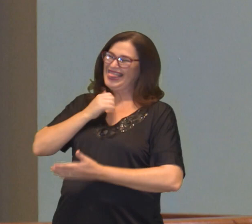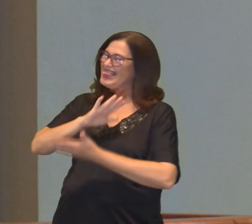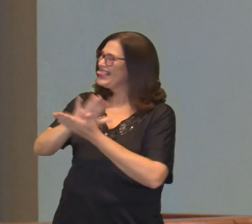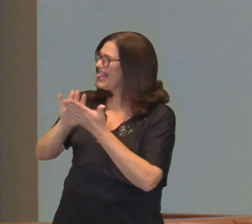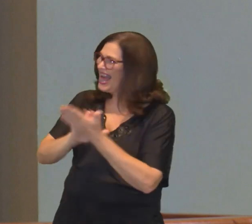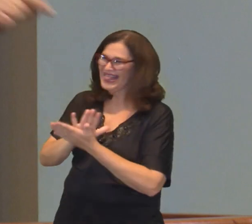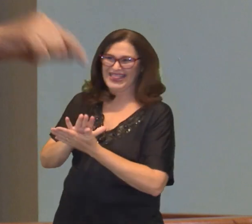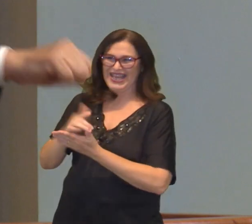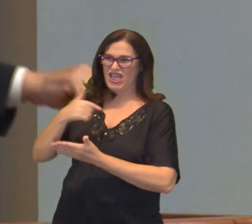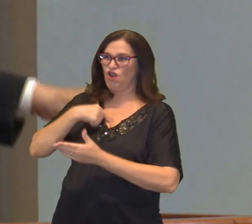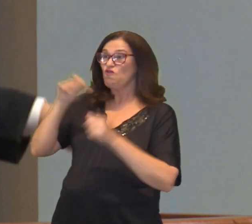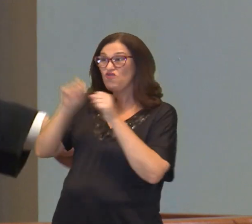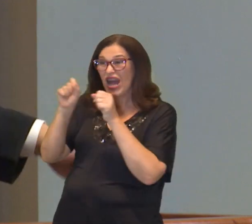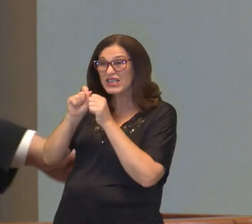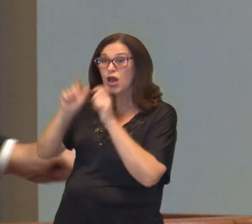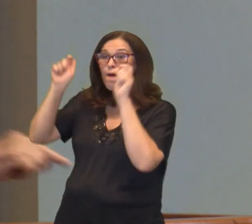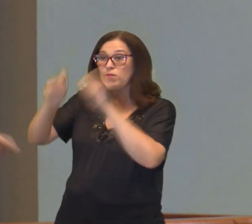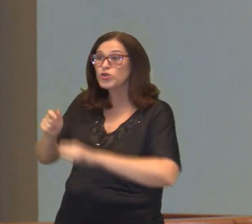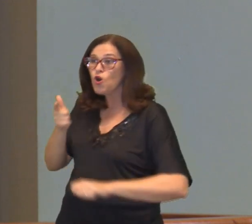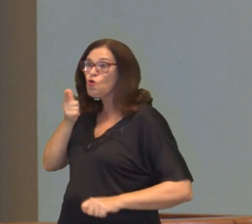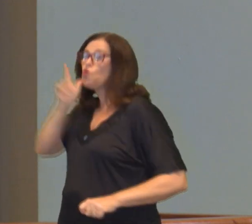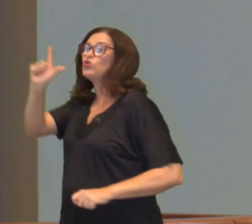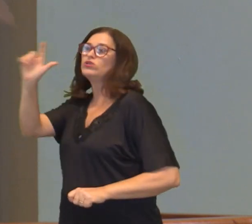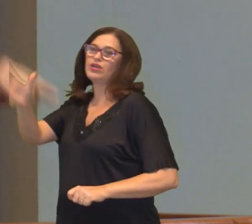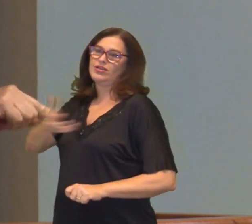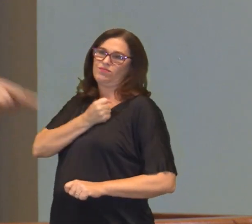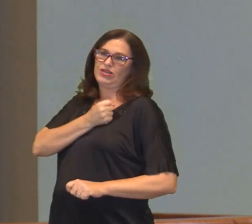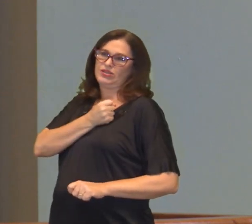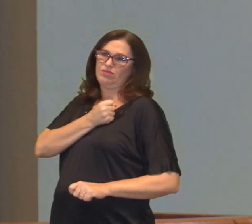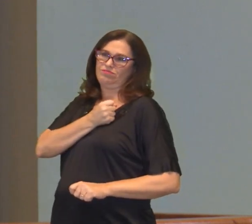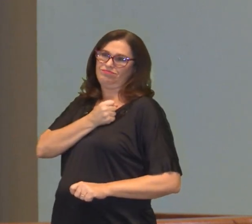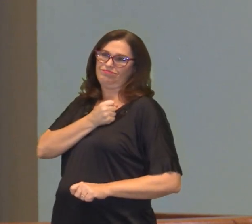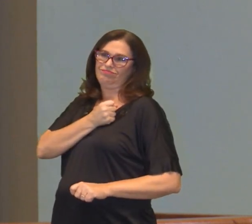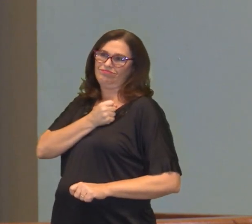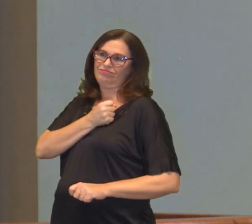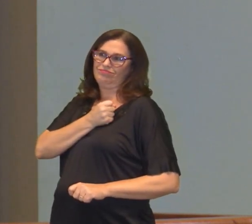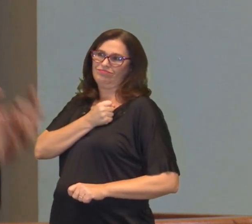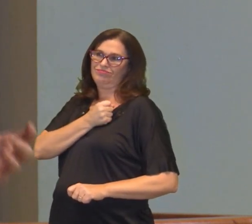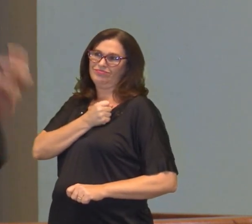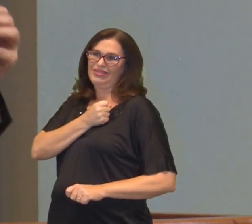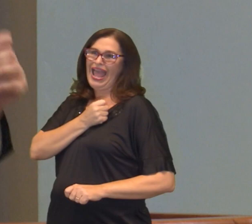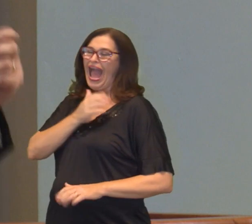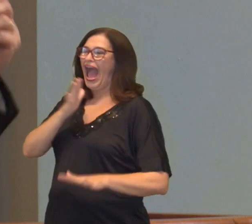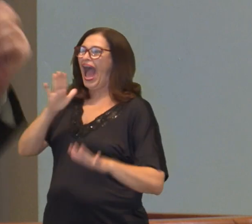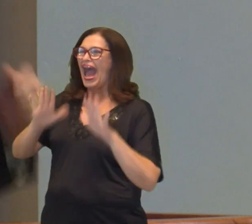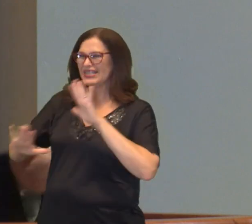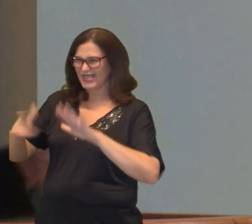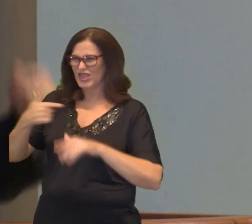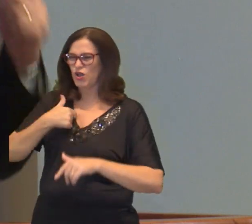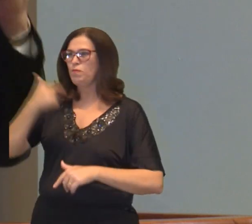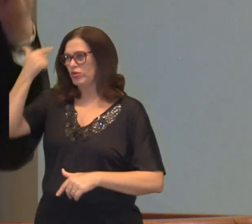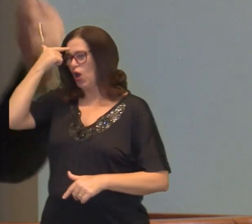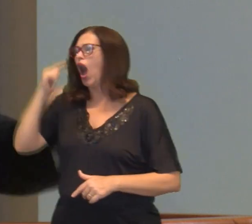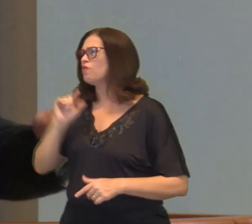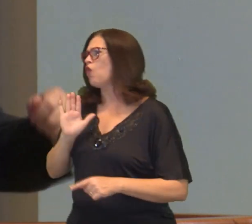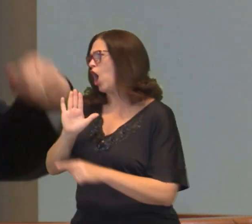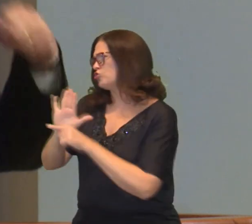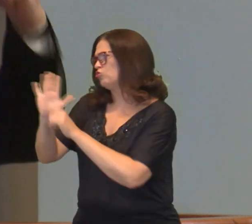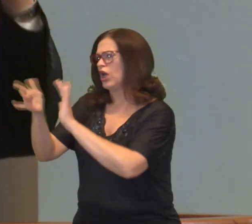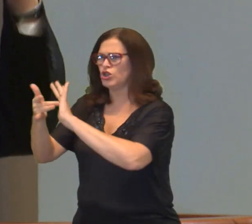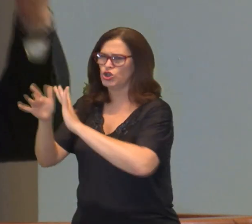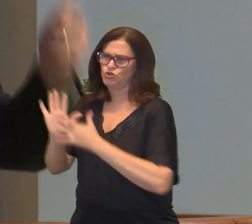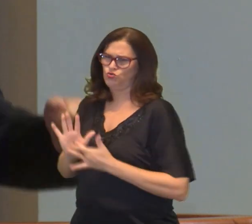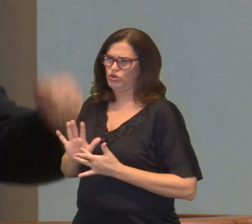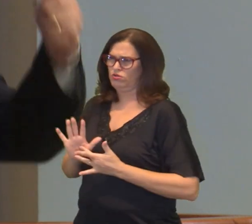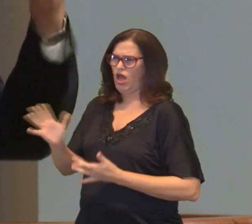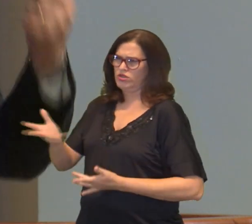periferia, não chegam até o reino de Deus, não entram, porque o reino de Deus é um lugar onde a